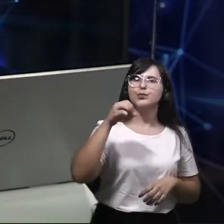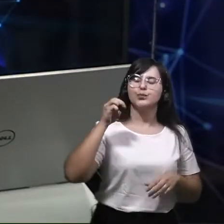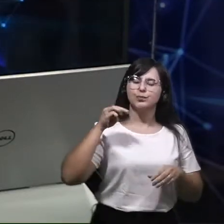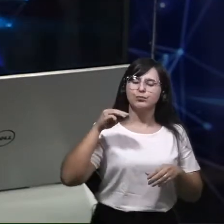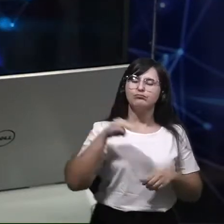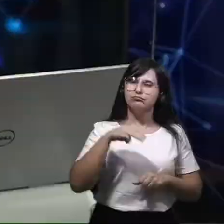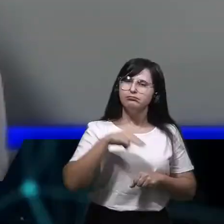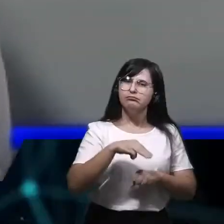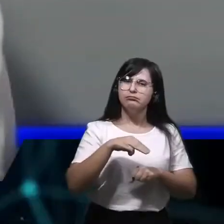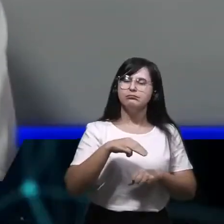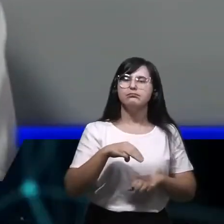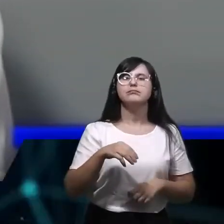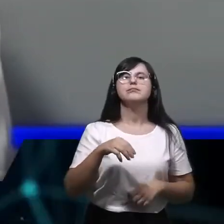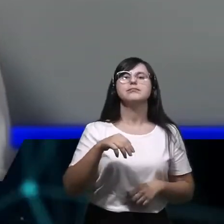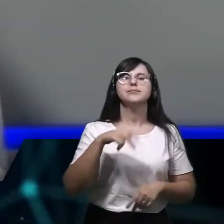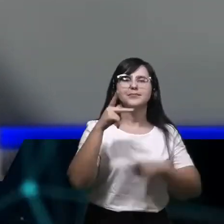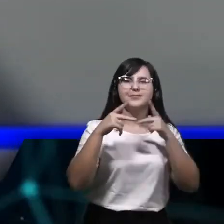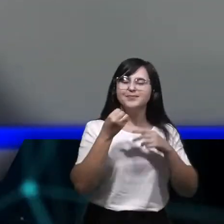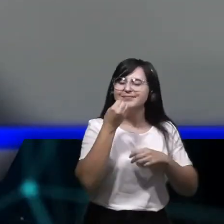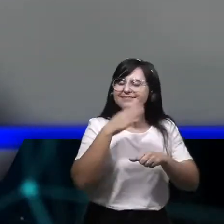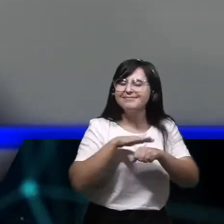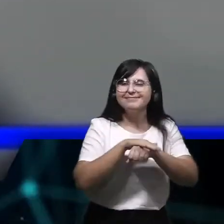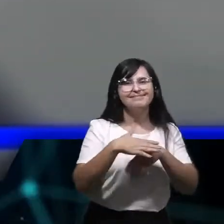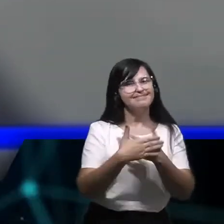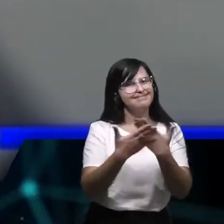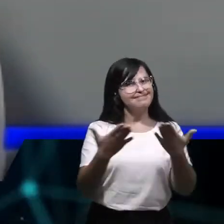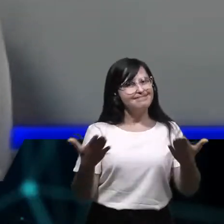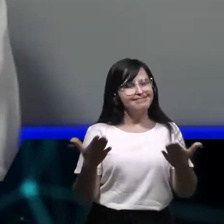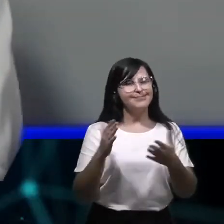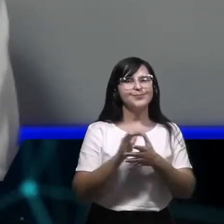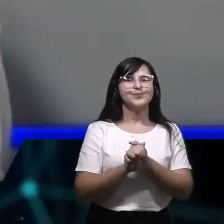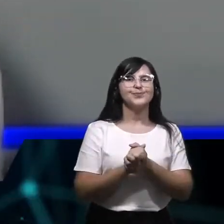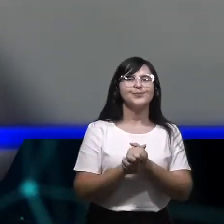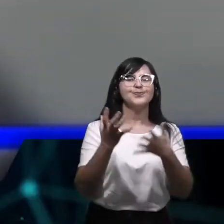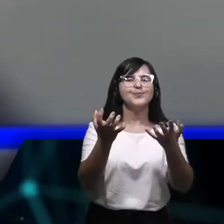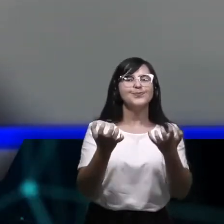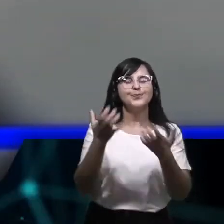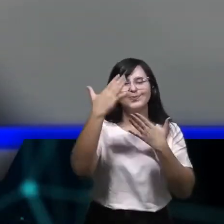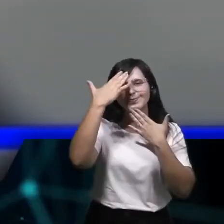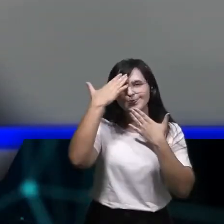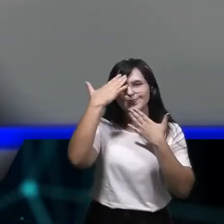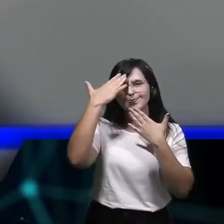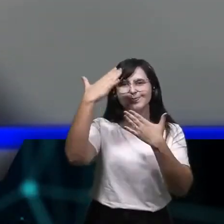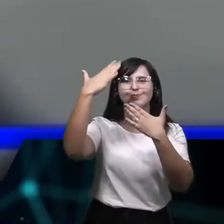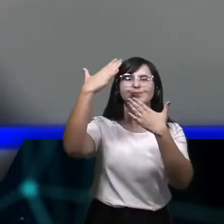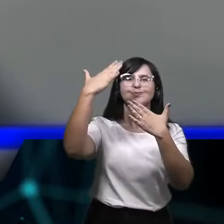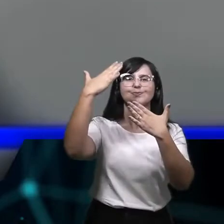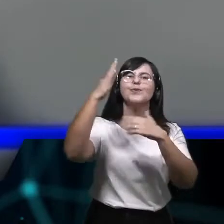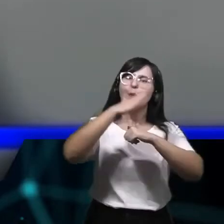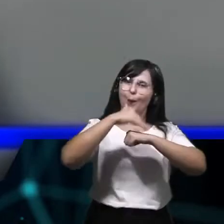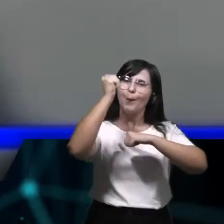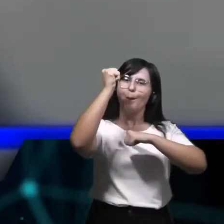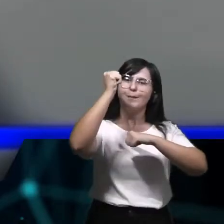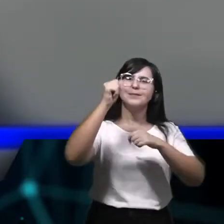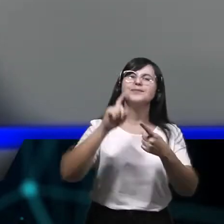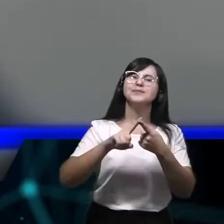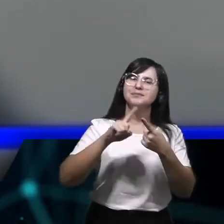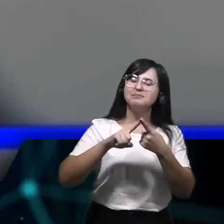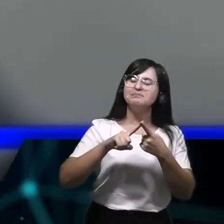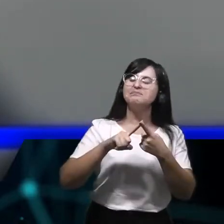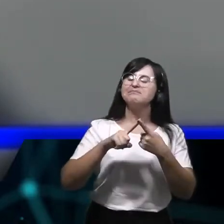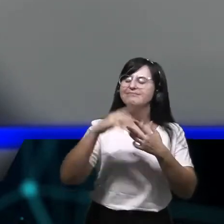as suas considerações iniciais. Boa noite a todos. Eu quero aqui agradecer convite, cumprimentar Ney